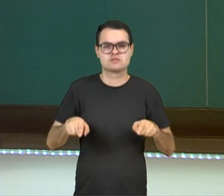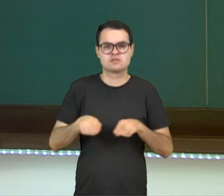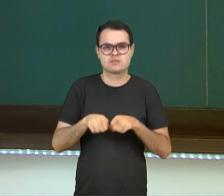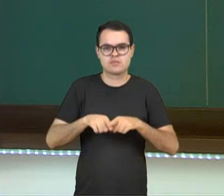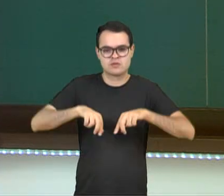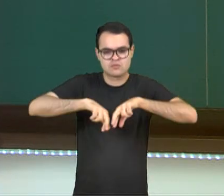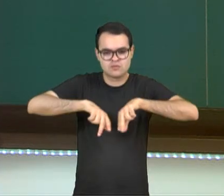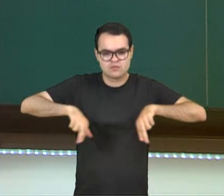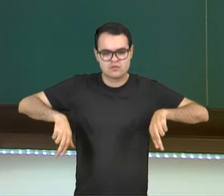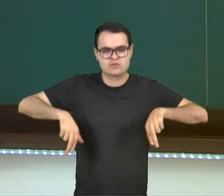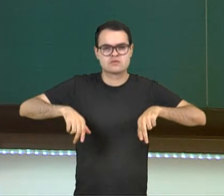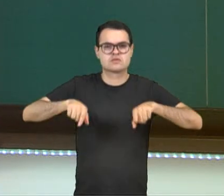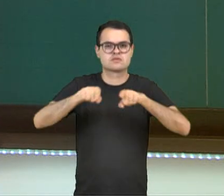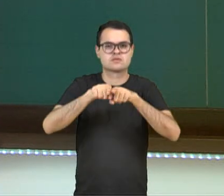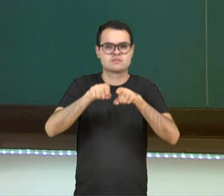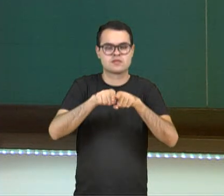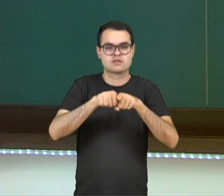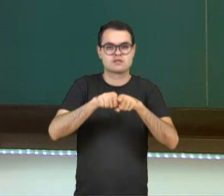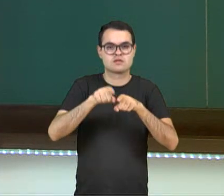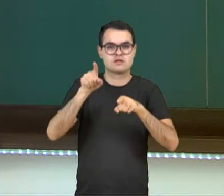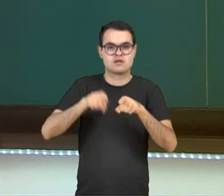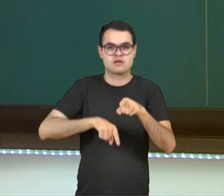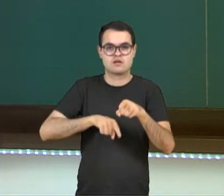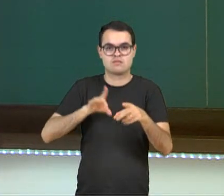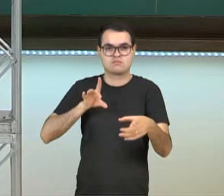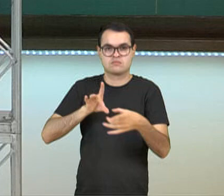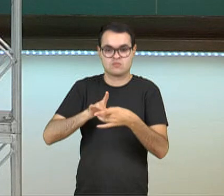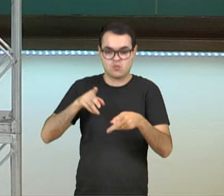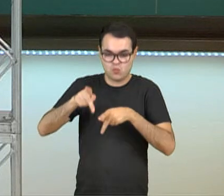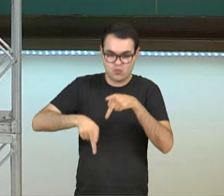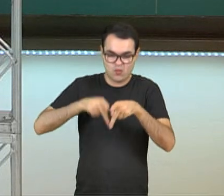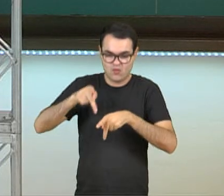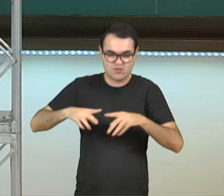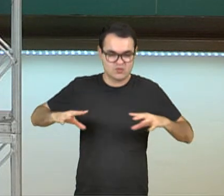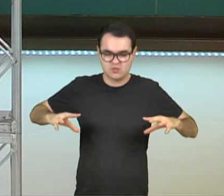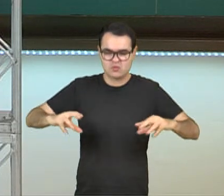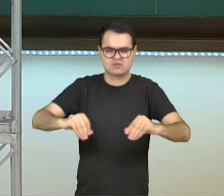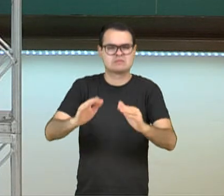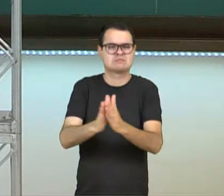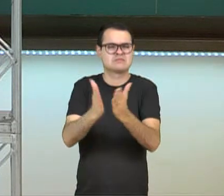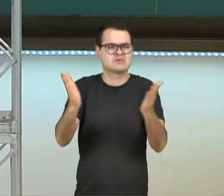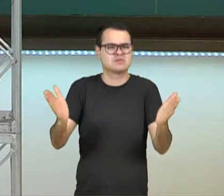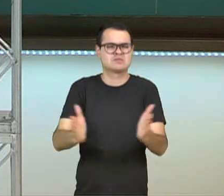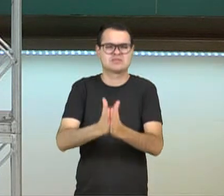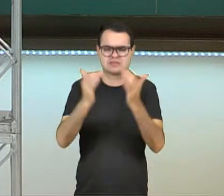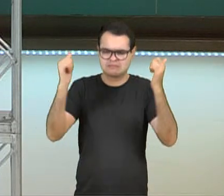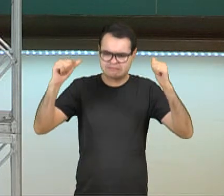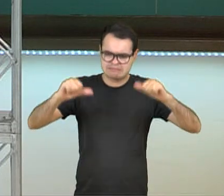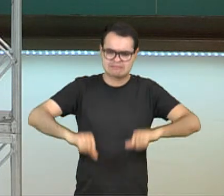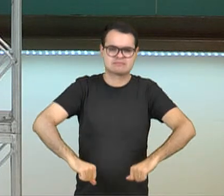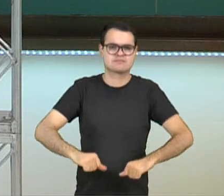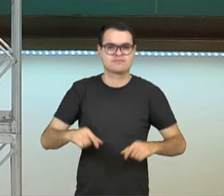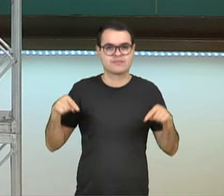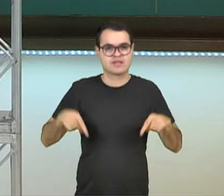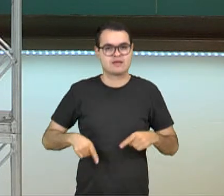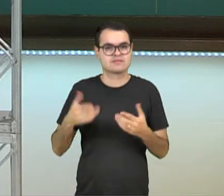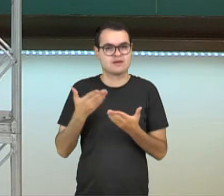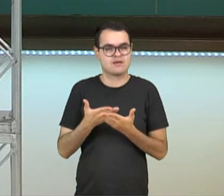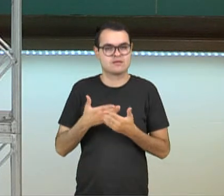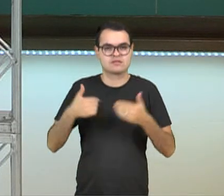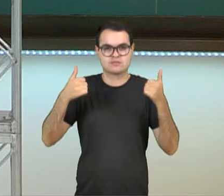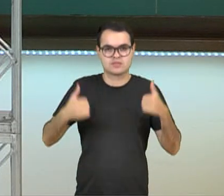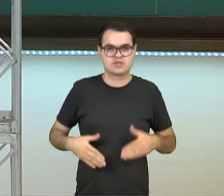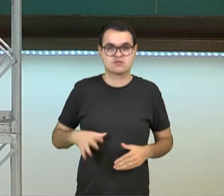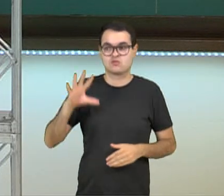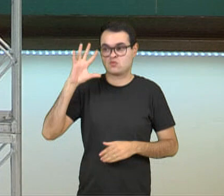minerais e imersão do povo na miséria, certo? Então, nessa aula a gente falou